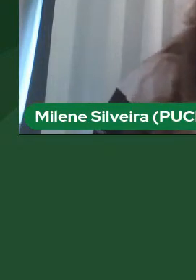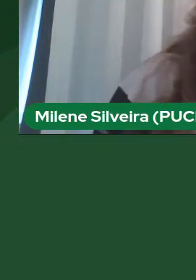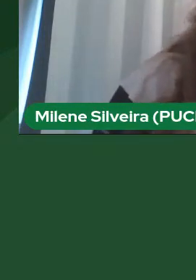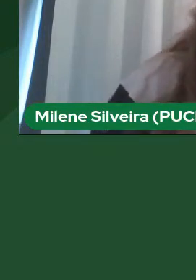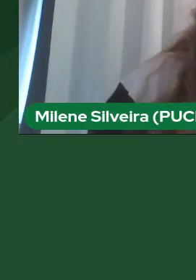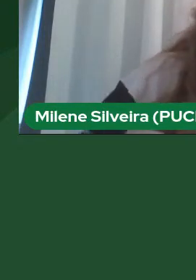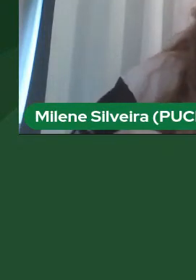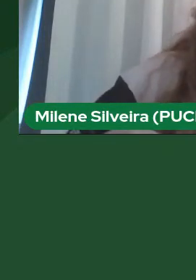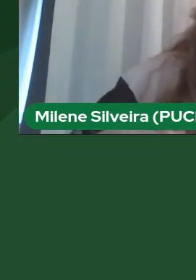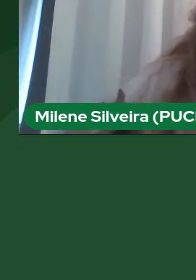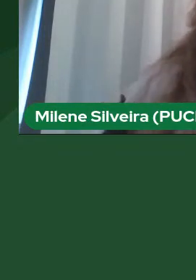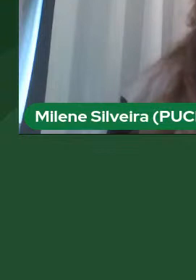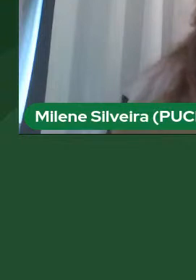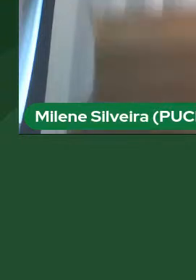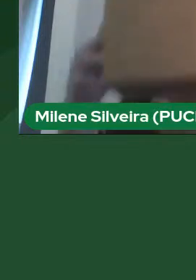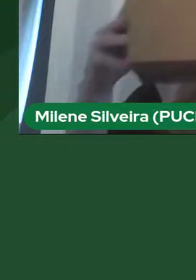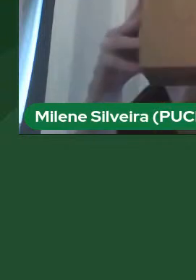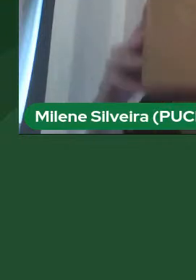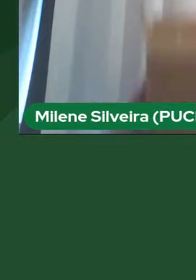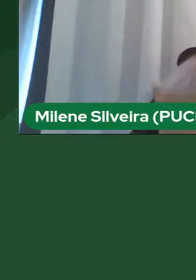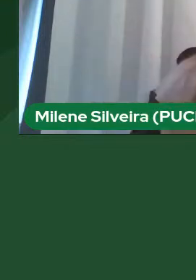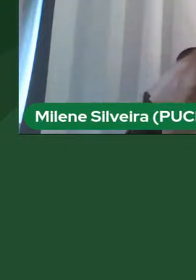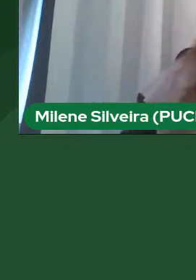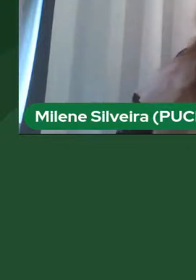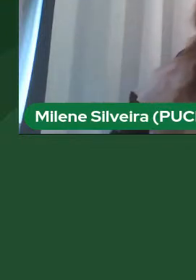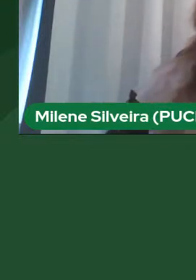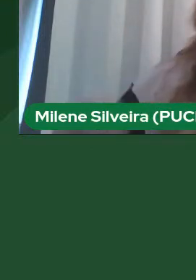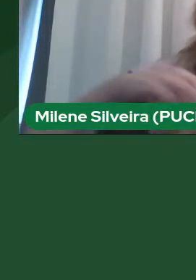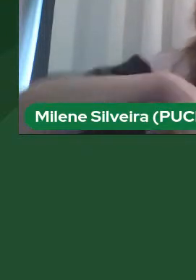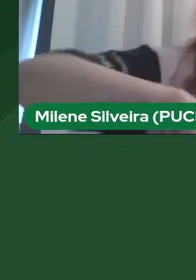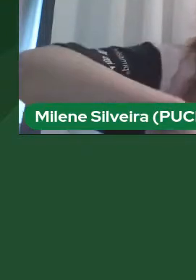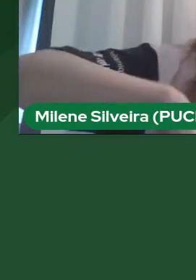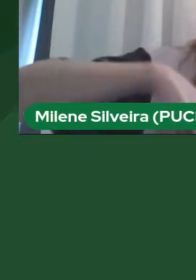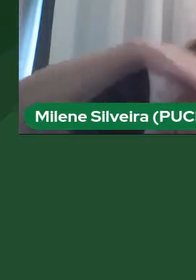Vou tirar as coisas da caixa, vocês querem ver o que tem na caixa. Esta é a caixa.